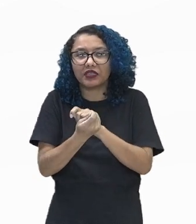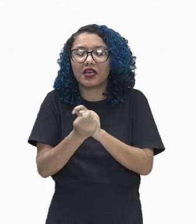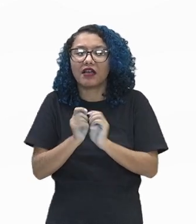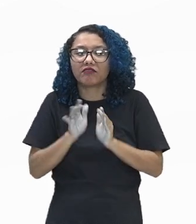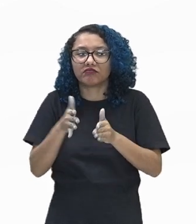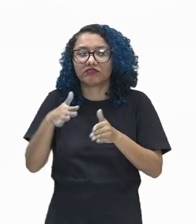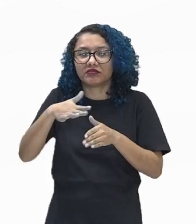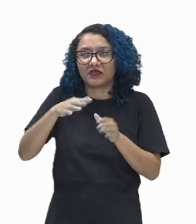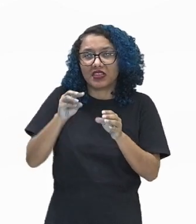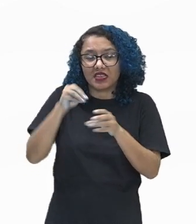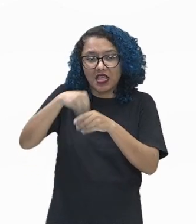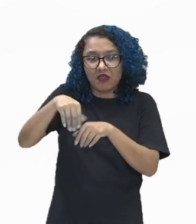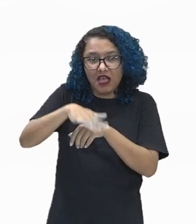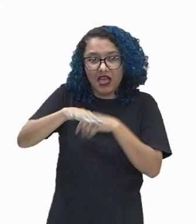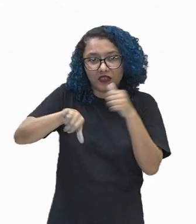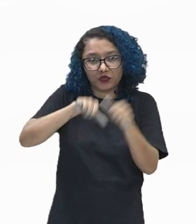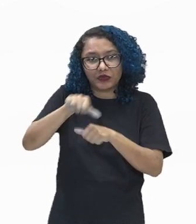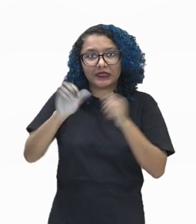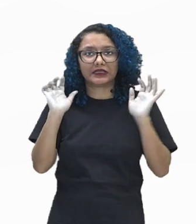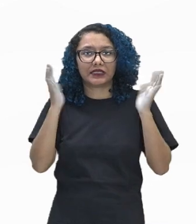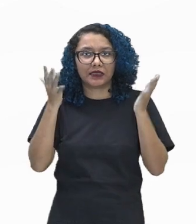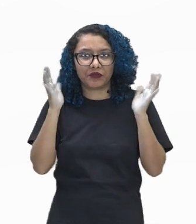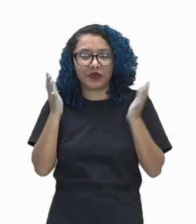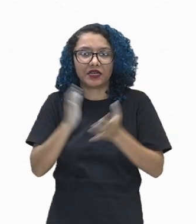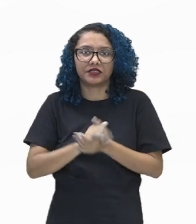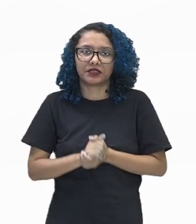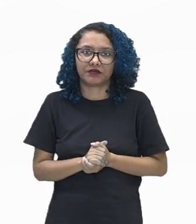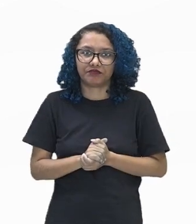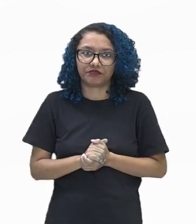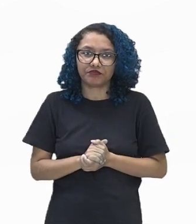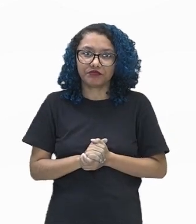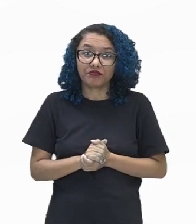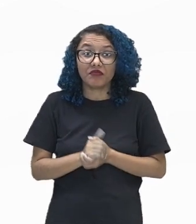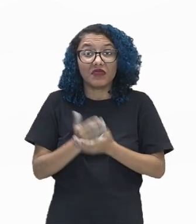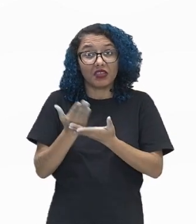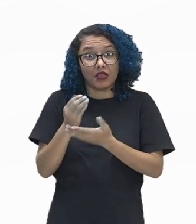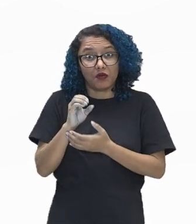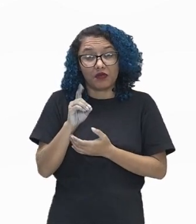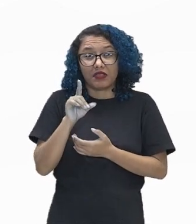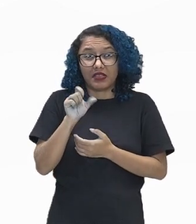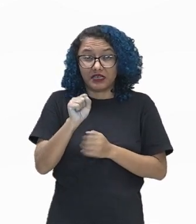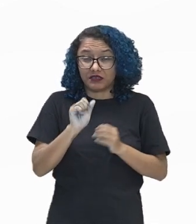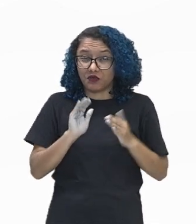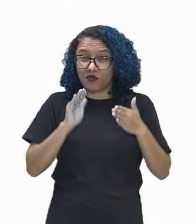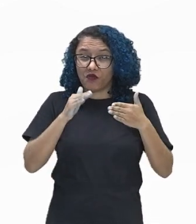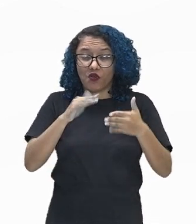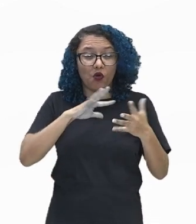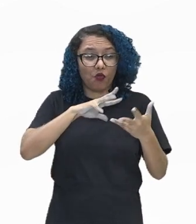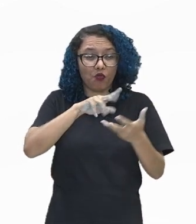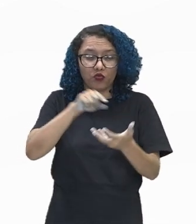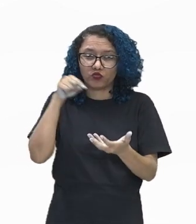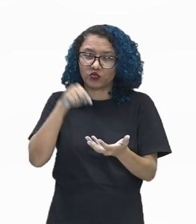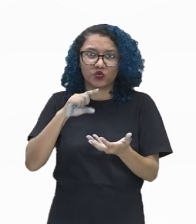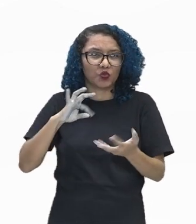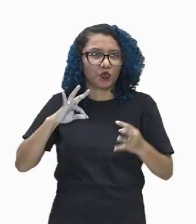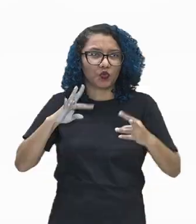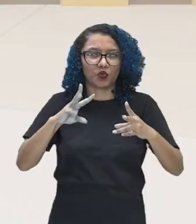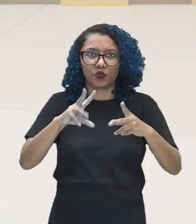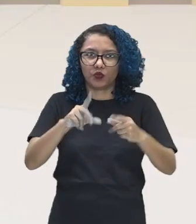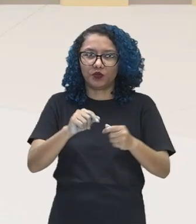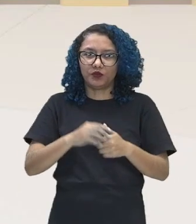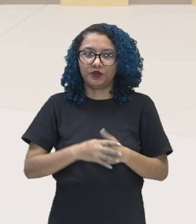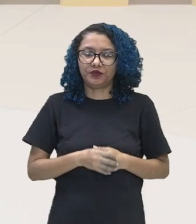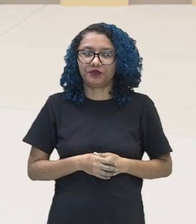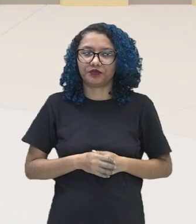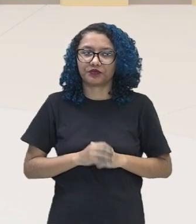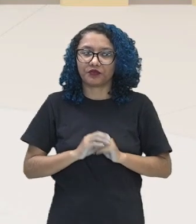note que aqui a ODS ela engloba o planeta todo. Então dessa forma nós vamos ver a